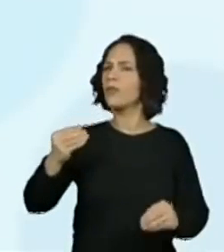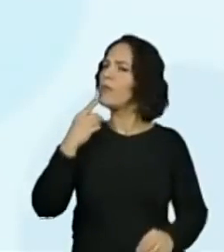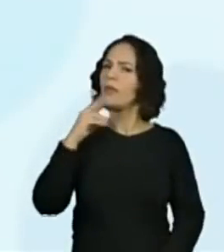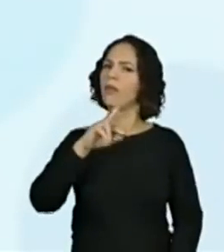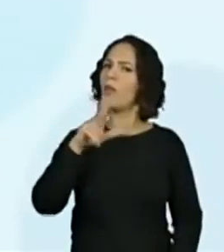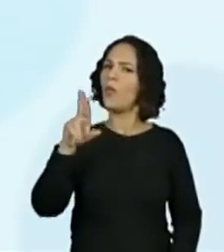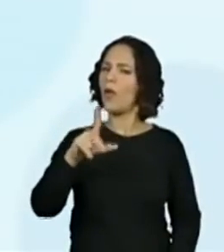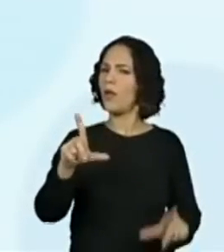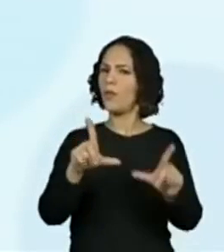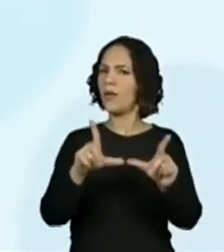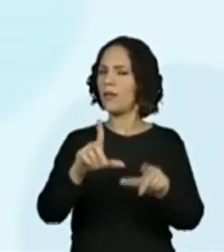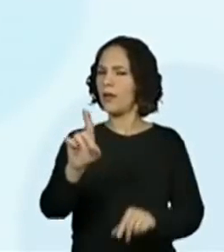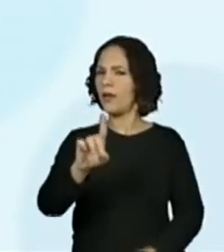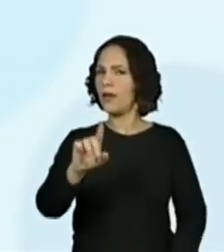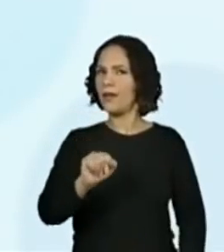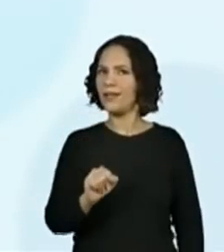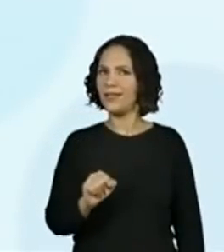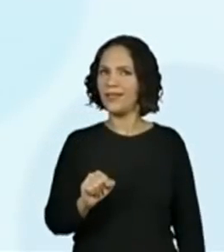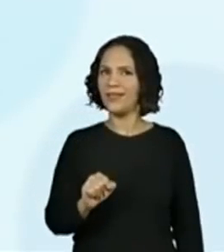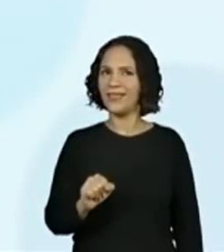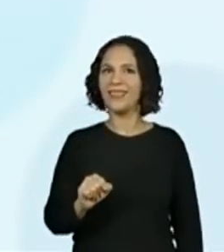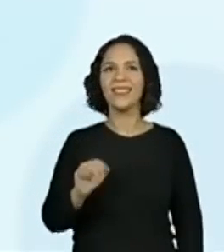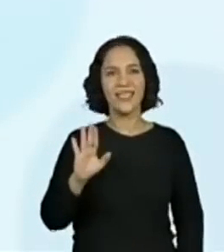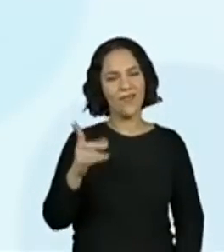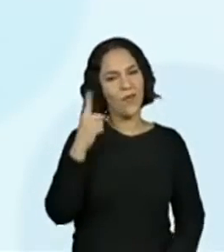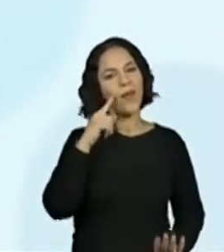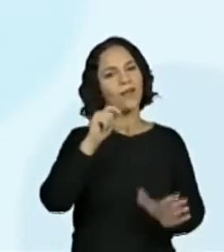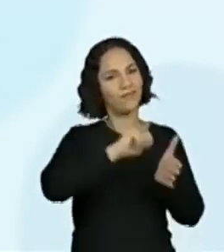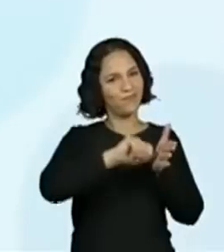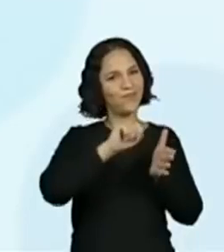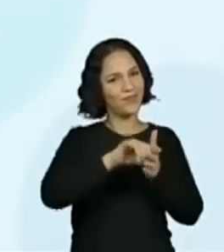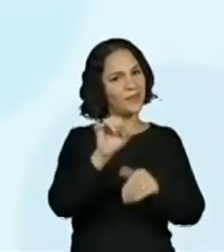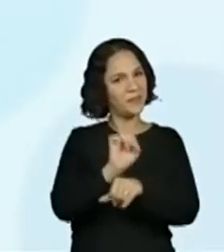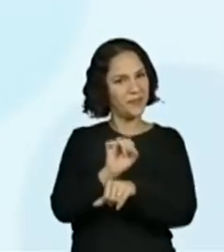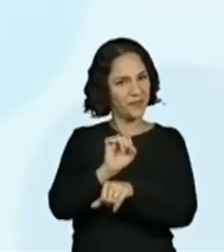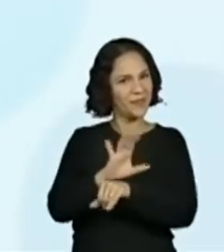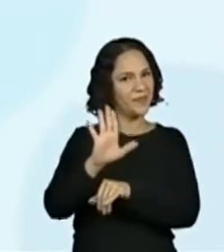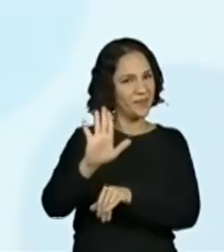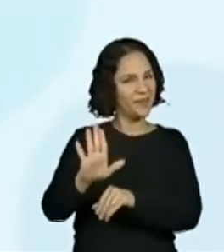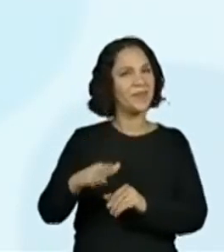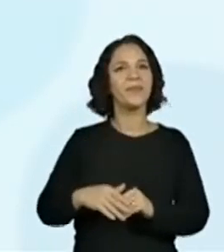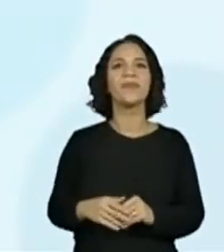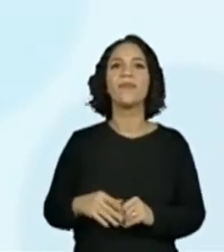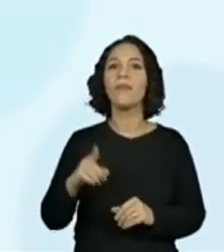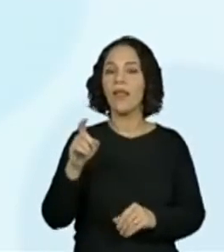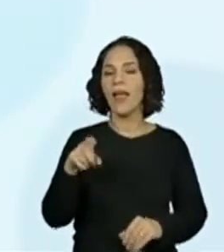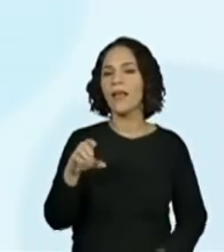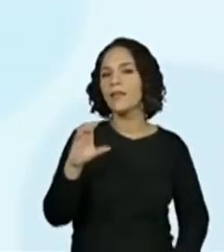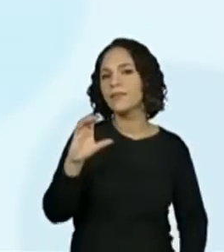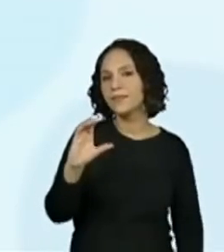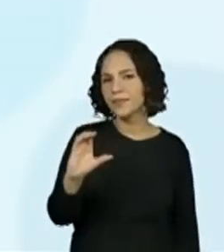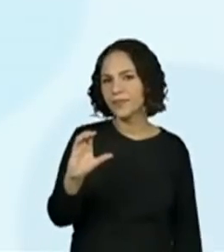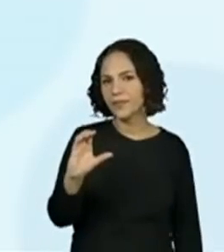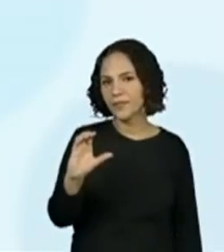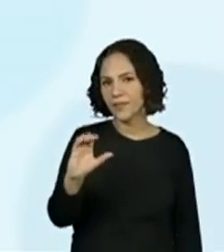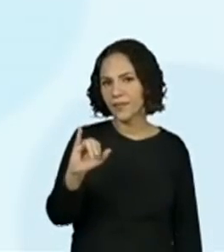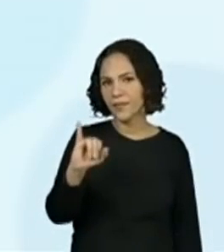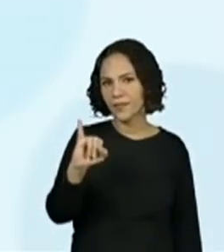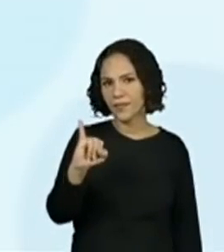consertar. Ele até disse a resposta do outro, mas vamos deixar isso para a próxima. Então, ó.